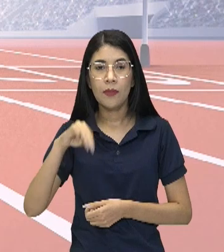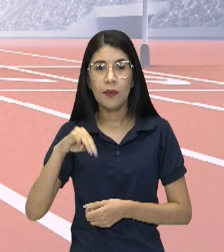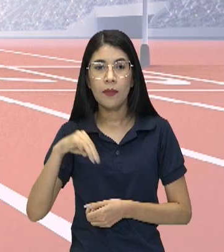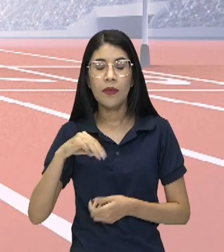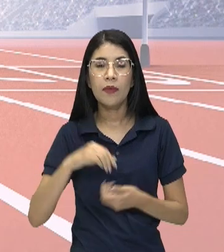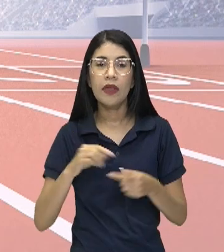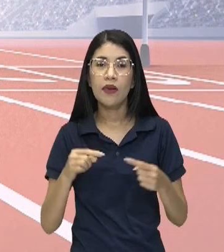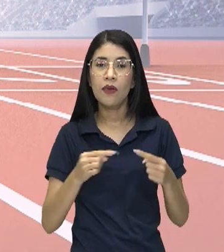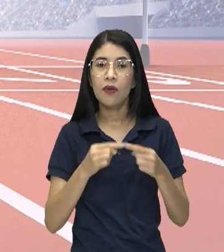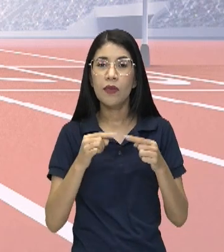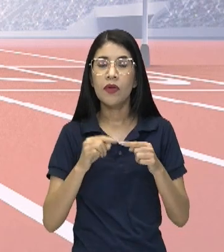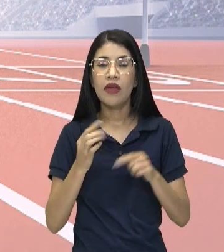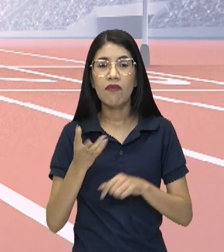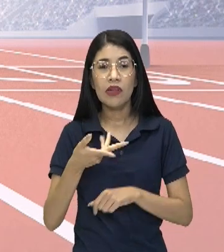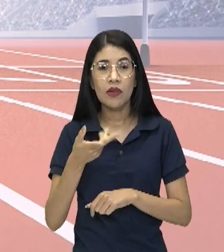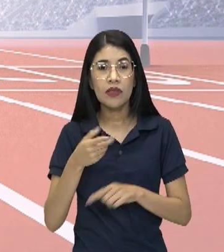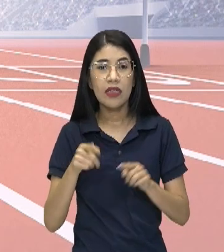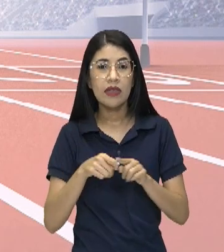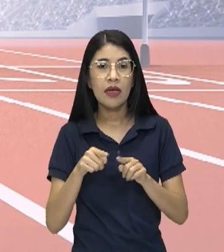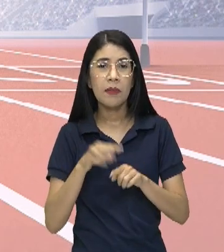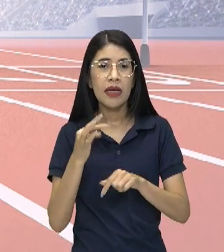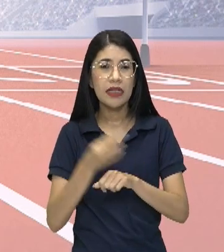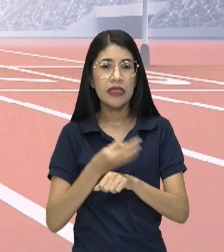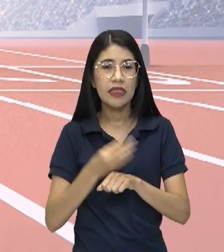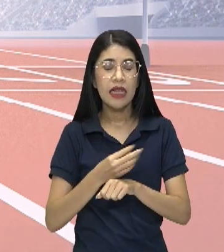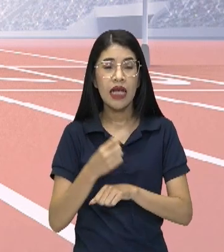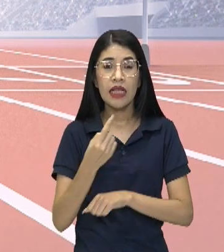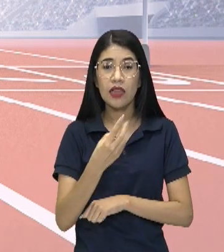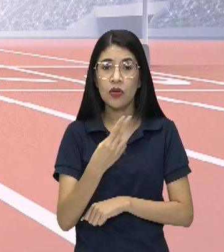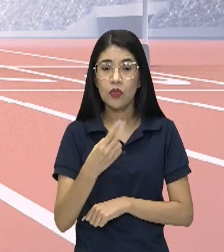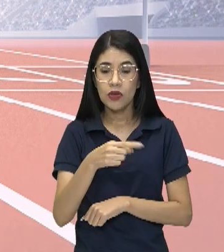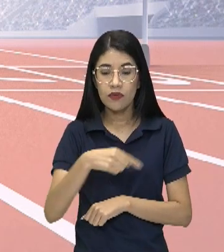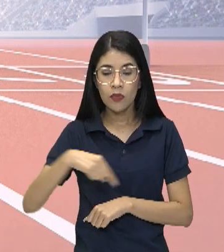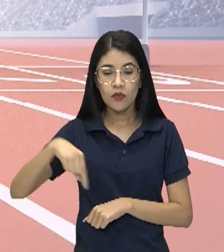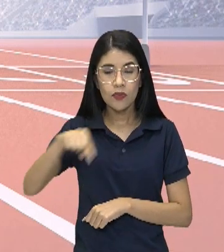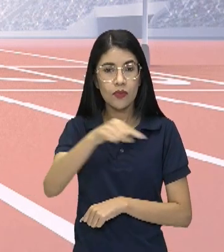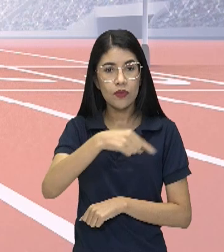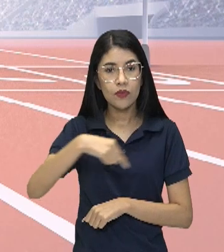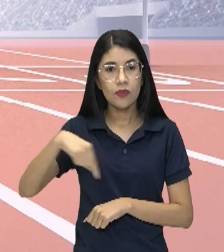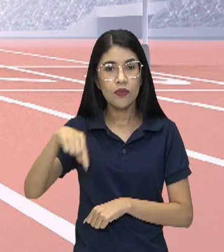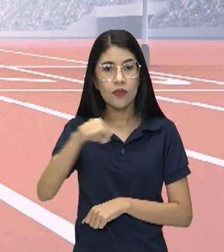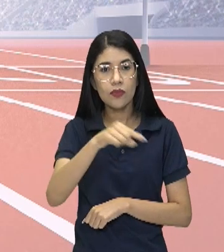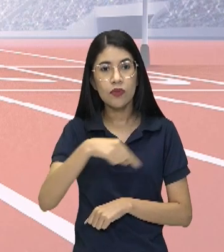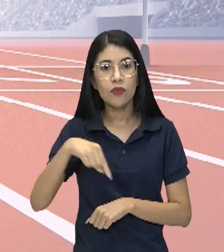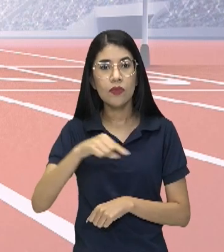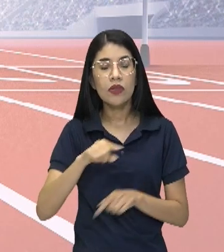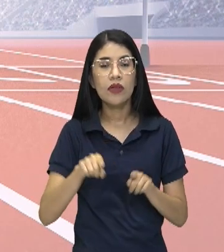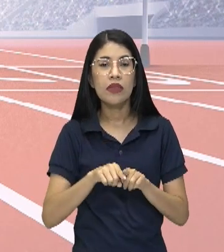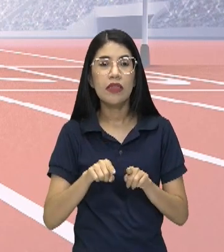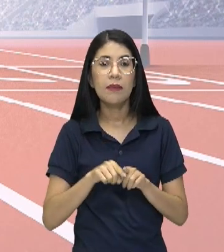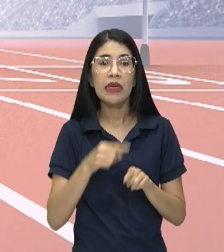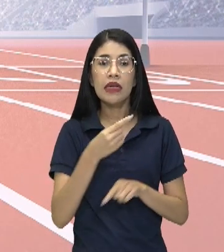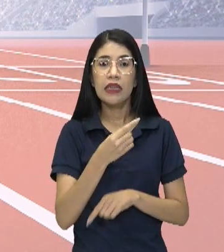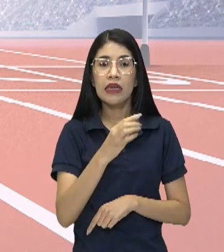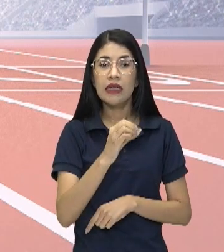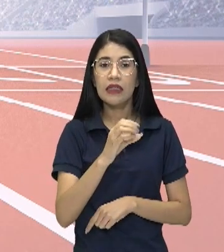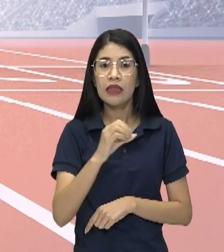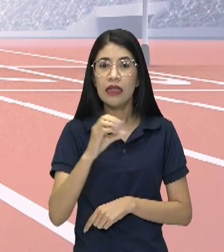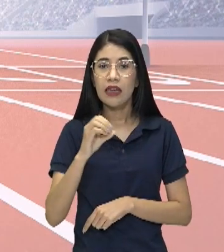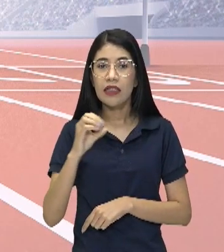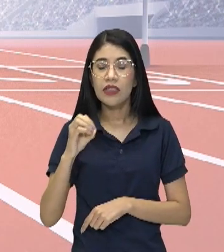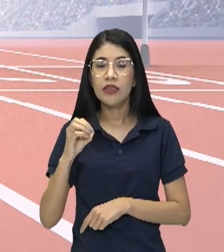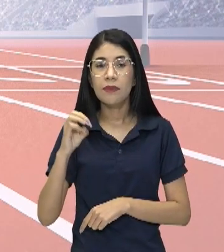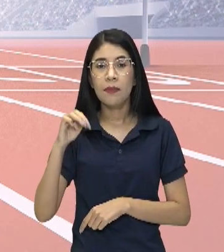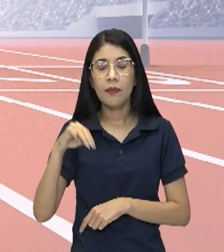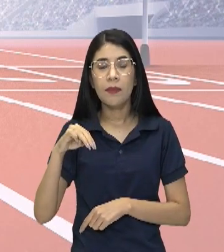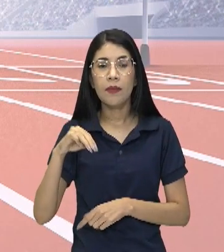combina velocidade e resistência com 12 voltas e meia na pista. E nós temos aí os 10.000 metros, perdão,